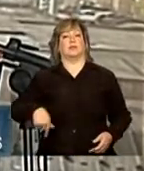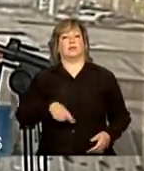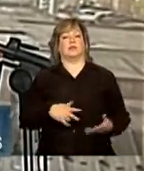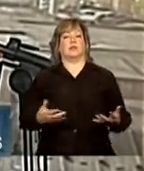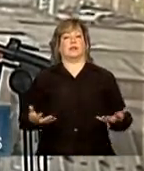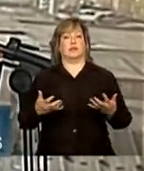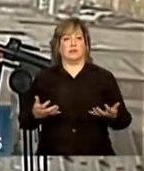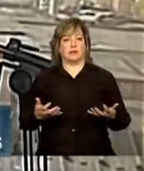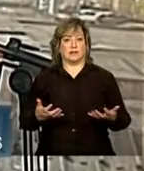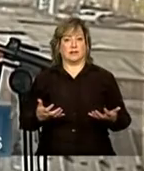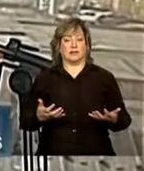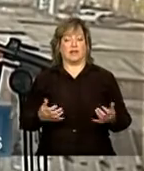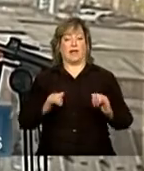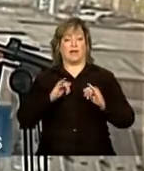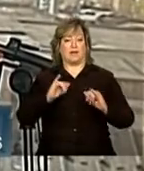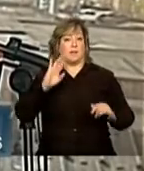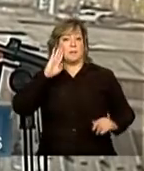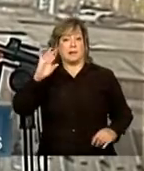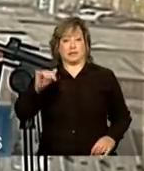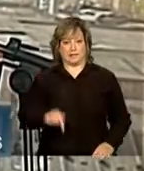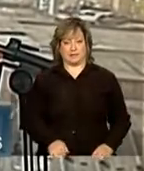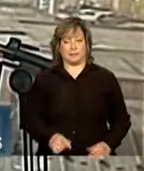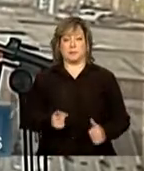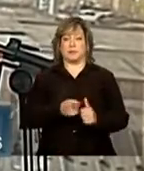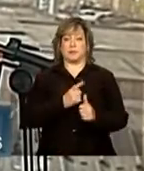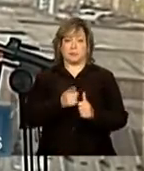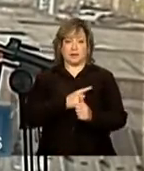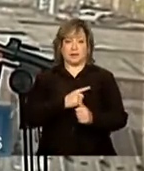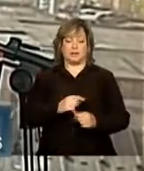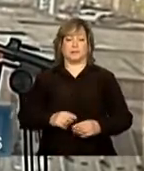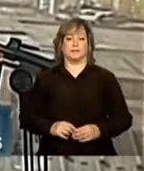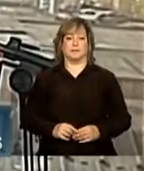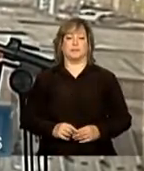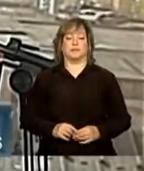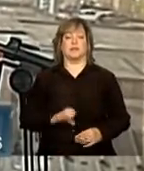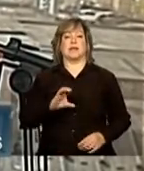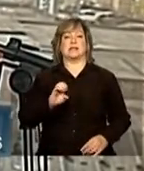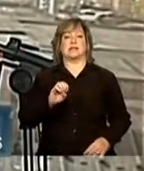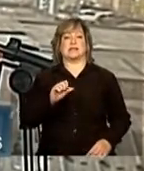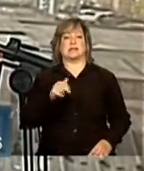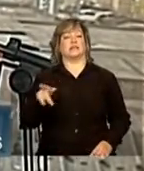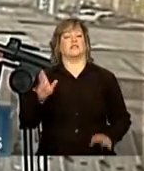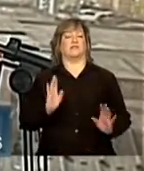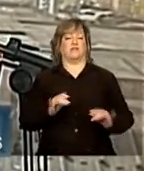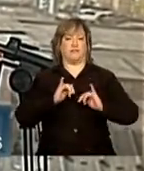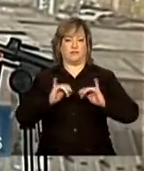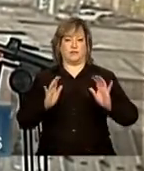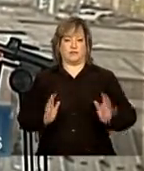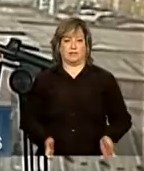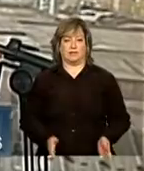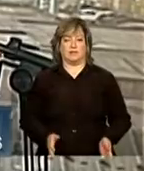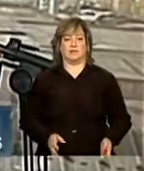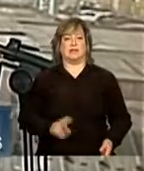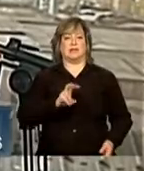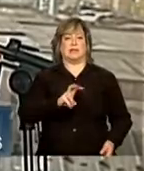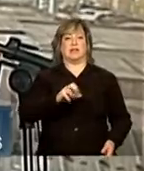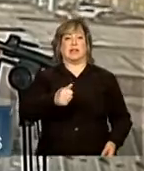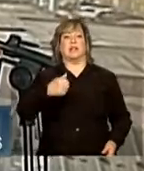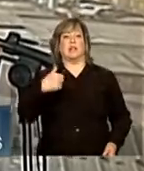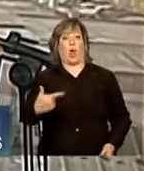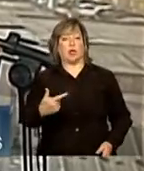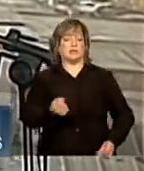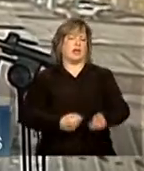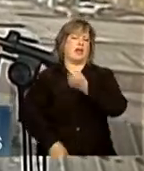queria destacar aqui. Primeiro, o César já falou, há 512